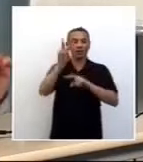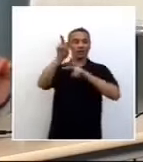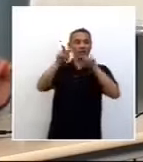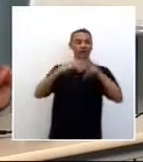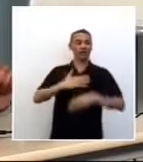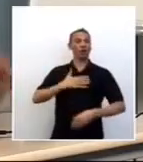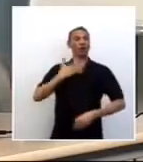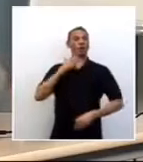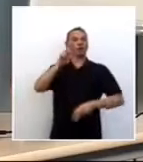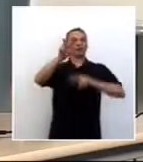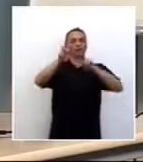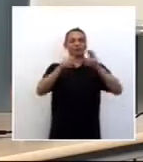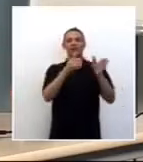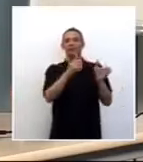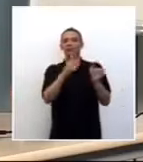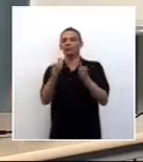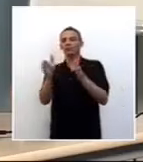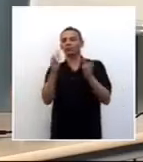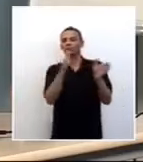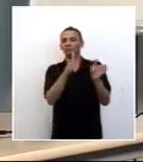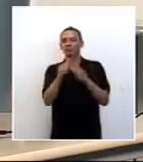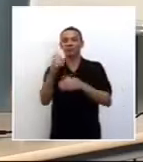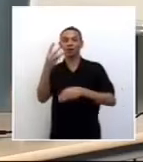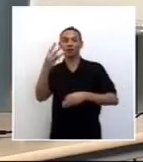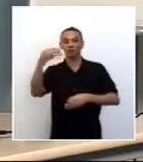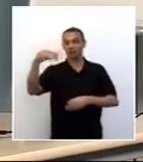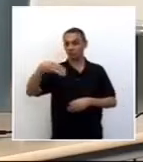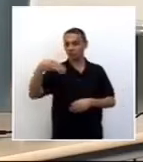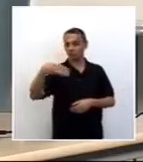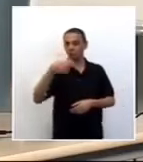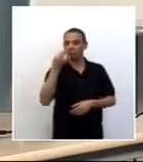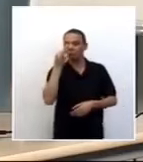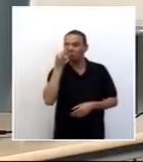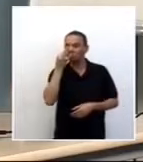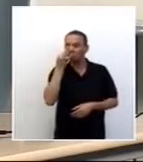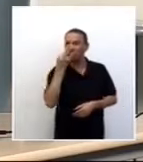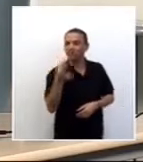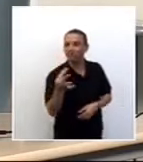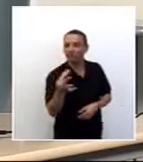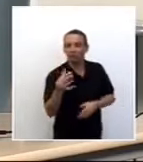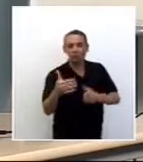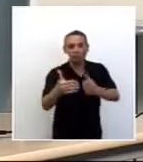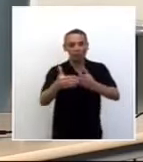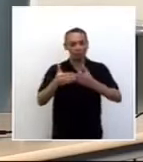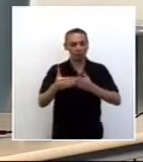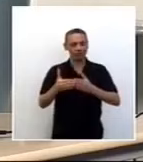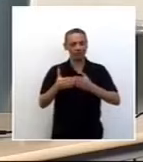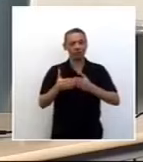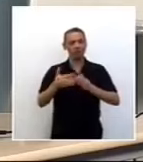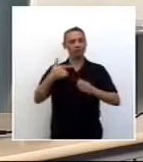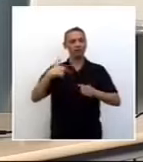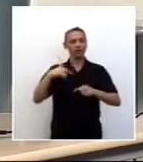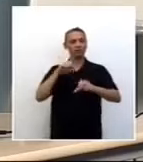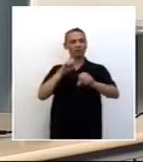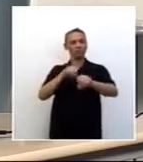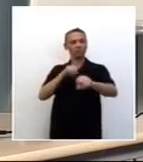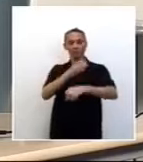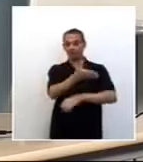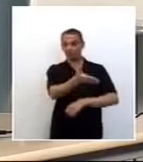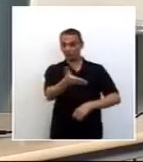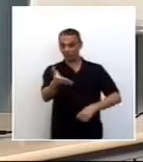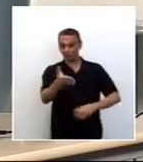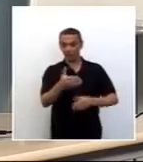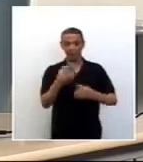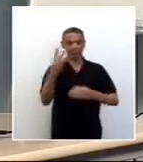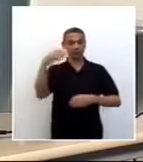surprise para vocês vocês irão ver um vídeo de 3 minutos prestem bem atenção nessa estratégia que eu vou que eu vou passar para